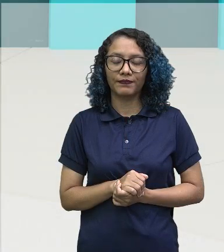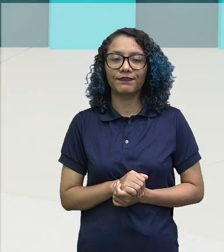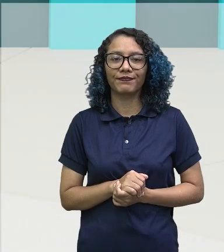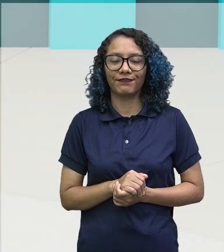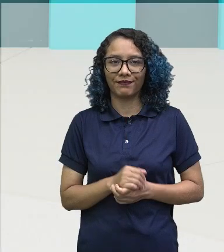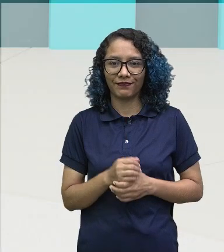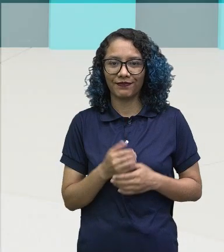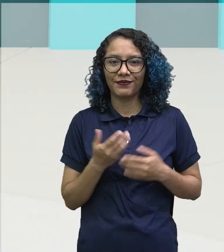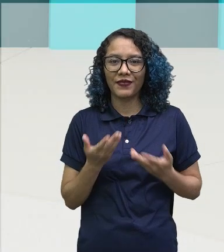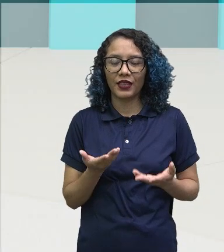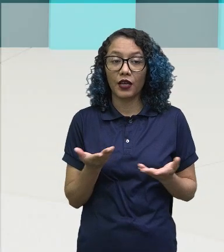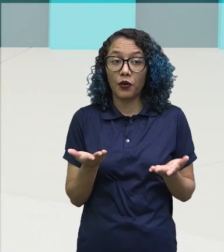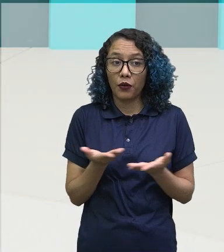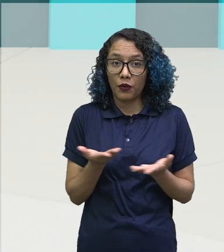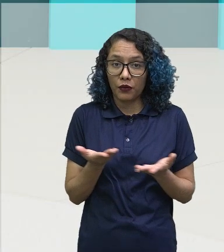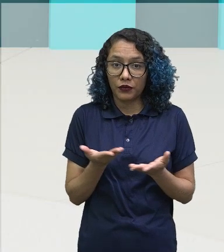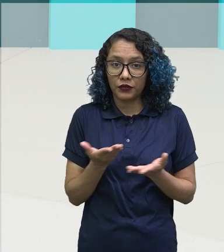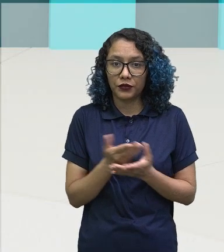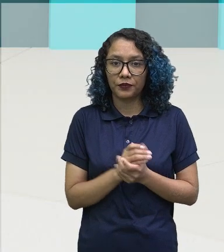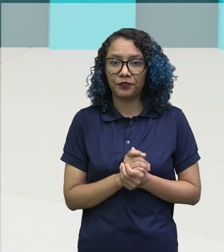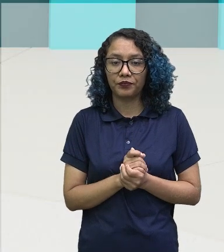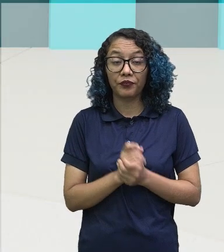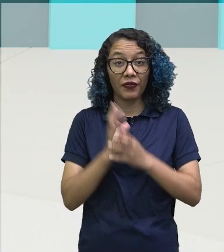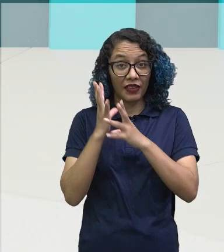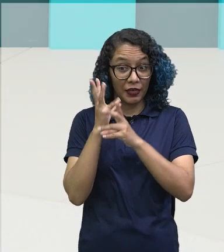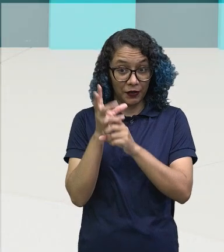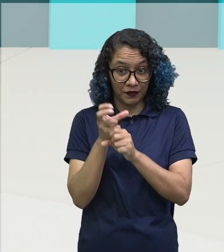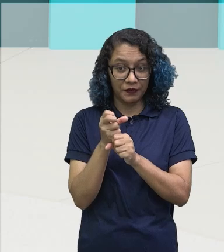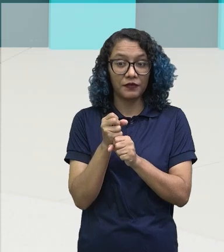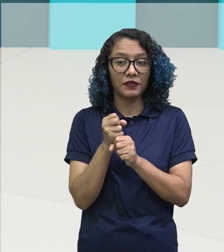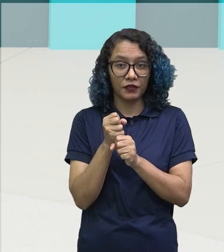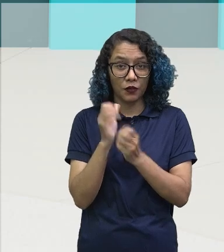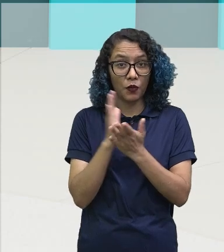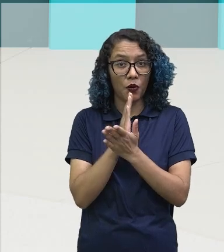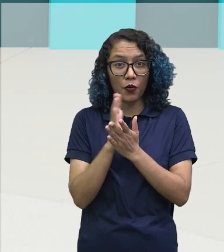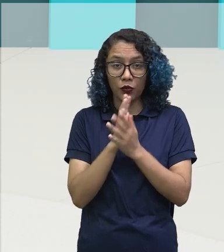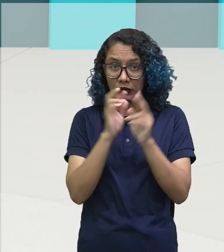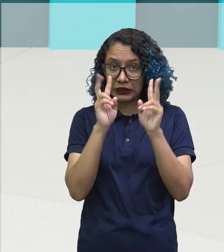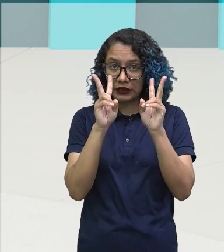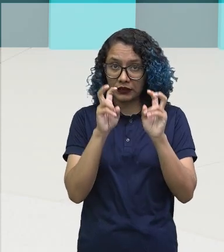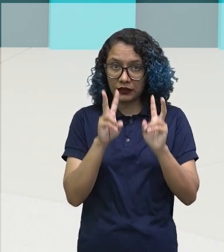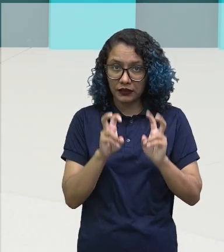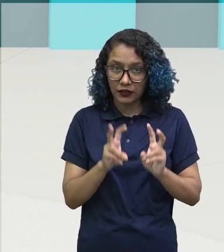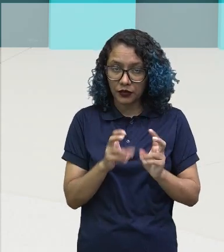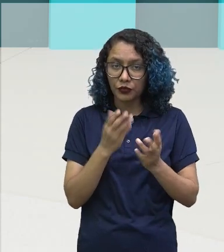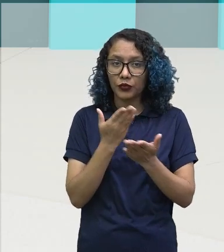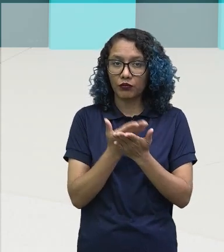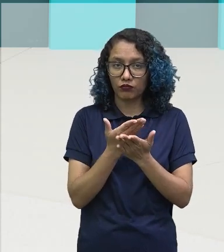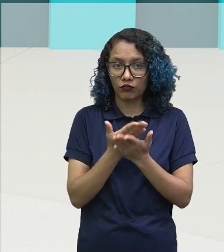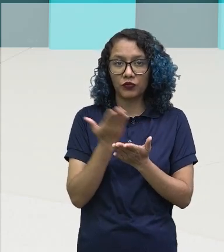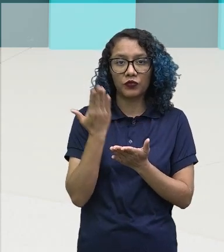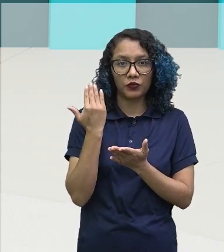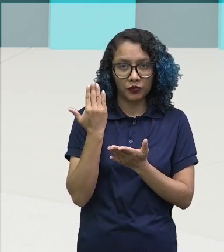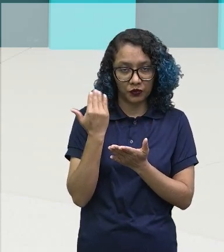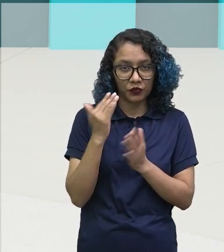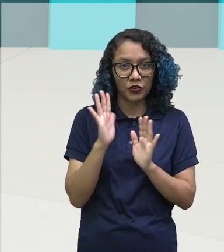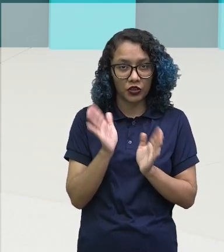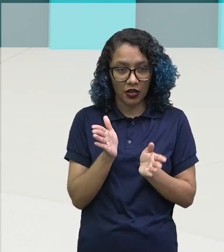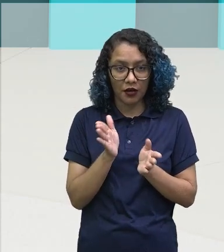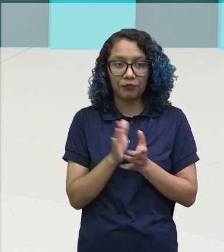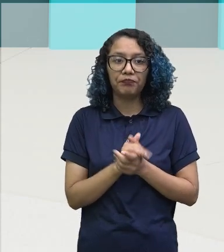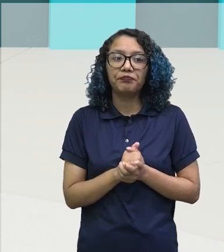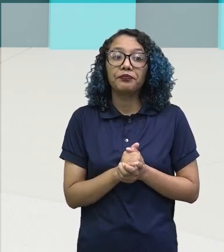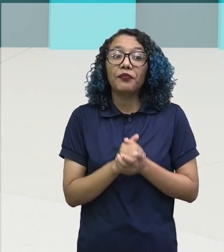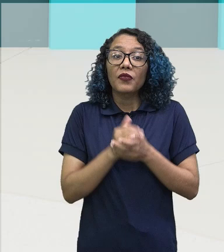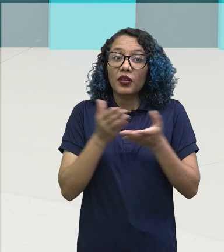Muito bem, turma. Então, hoje nós vamos fazer a revisão de alguns assuntos que a gente estudou durante a unidade 2. E hoje